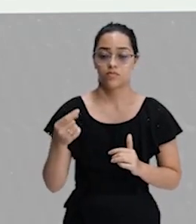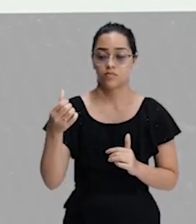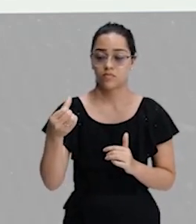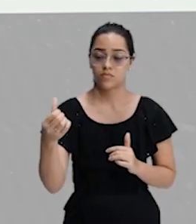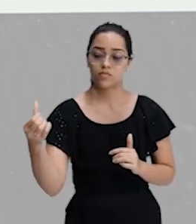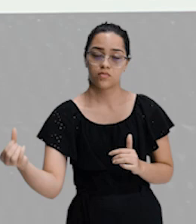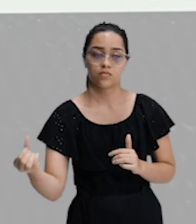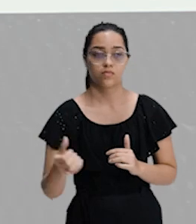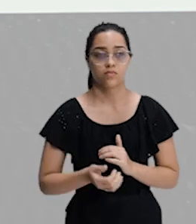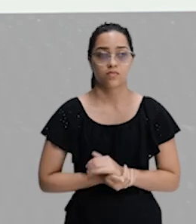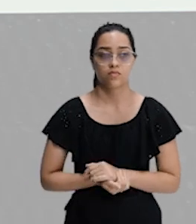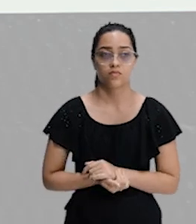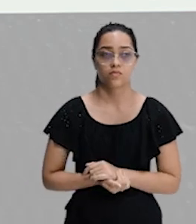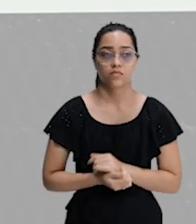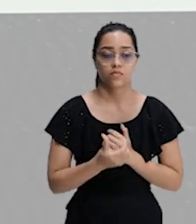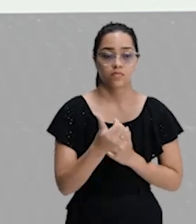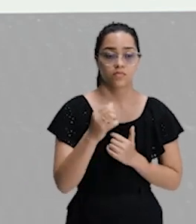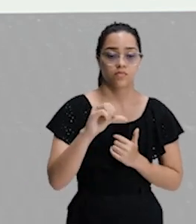169,56.